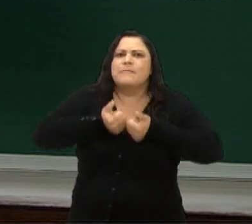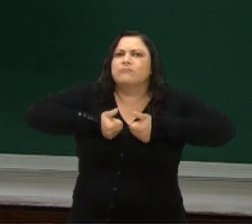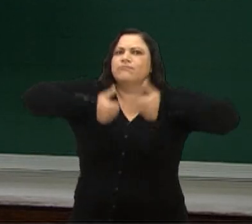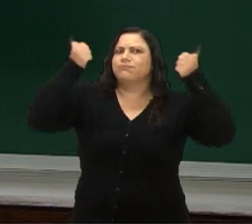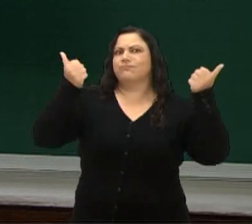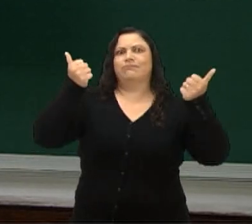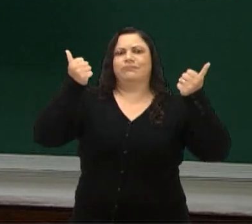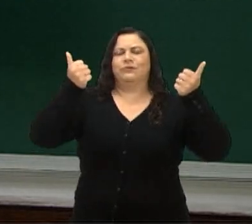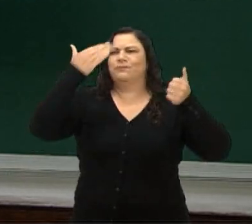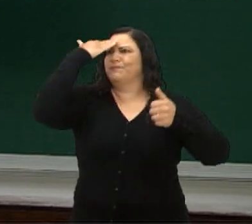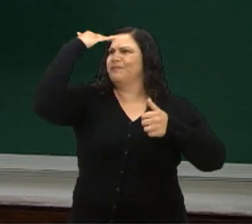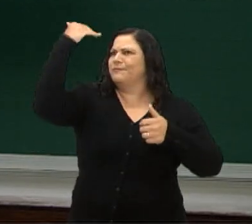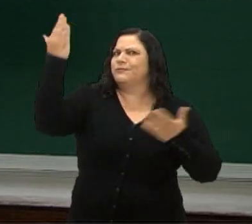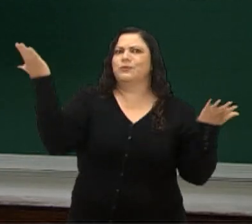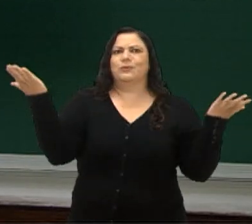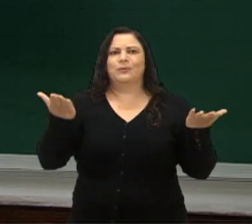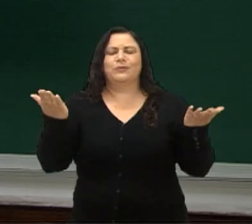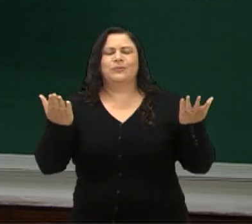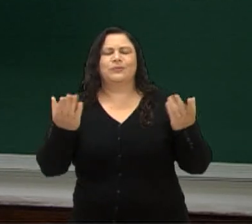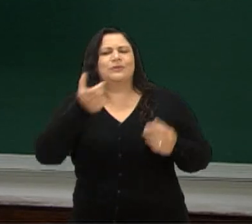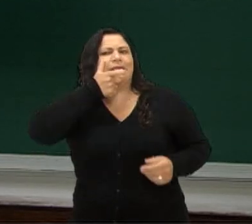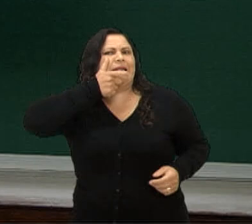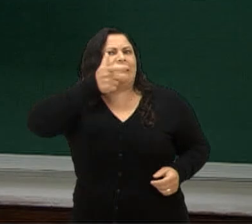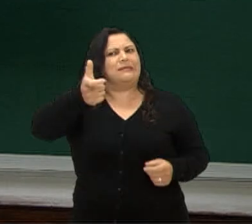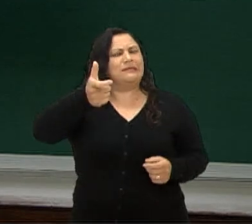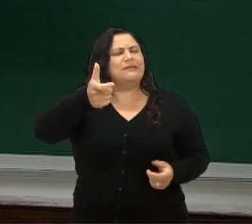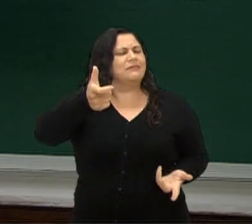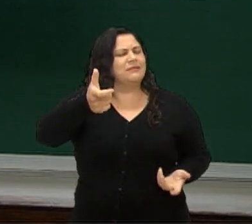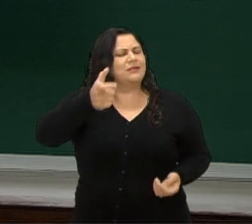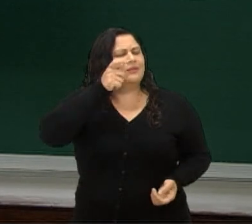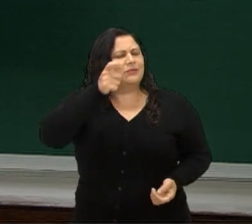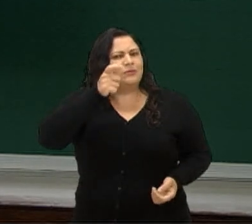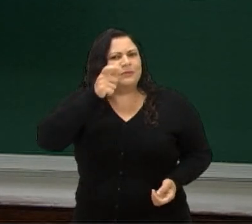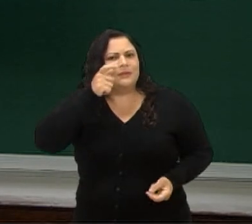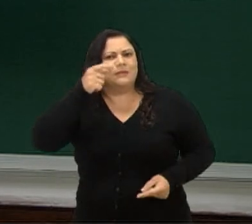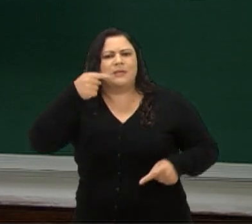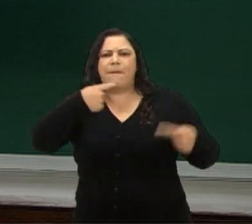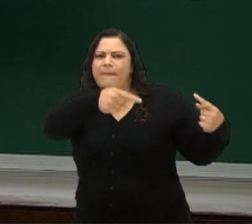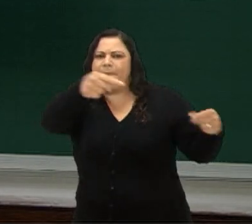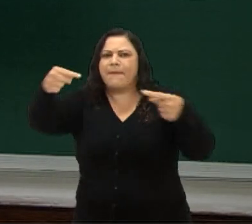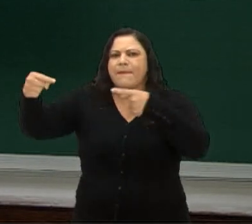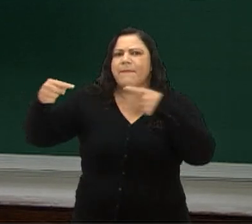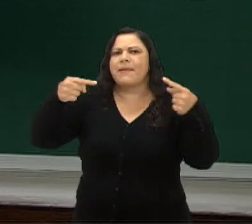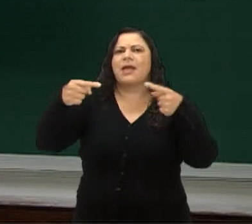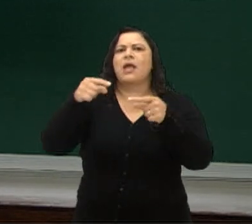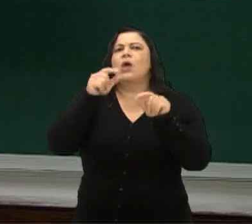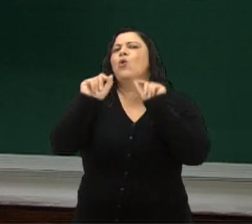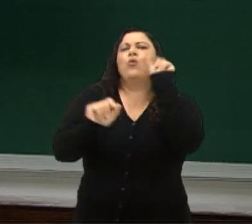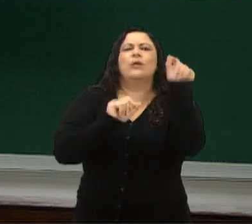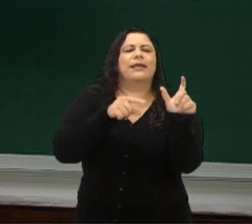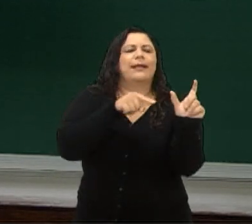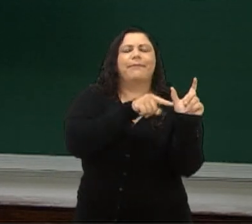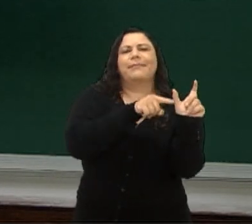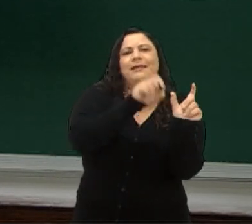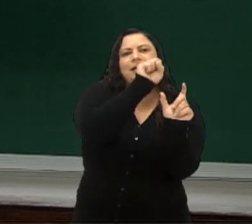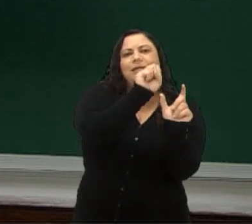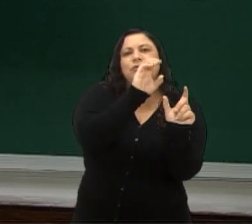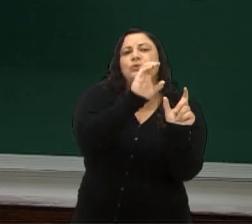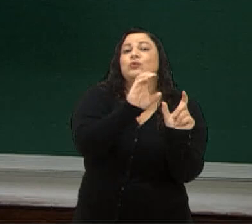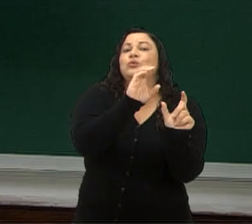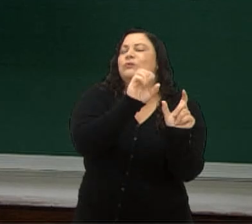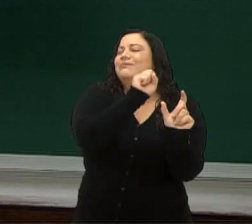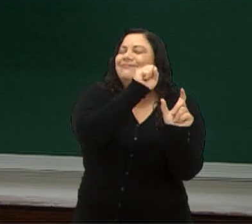mais para discutir. Pessoal, quando nós falamos é um sucesso de bilheteria, olha só, se nós nos apegarmos